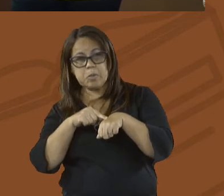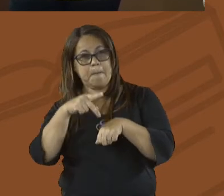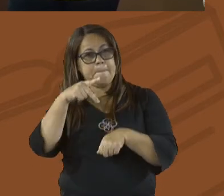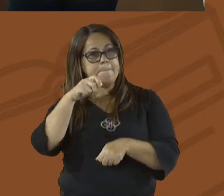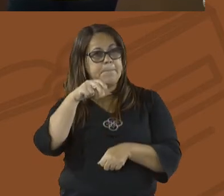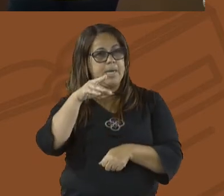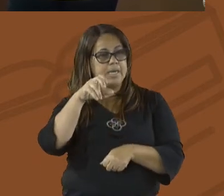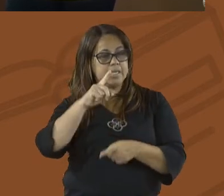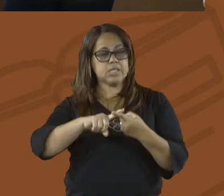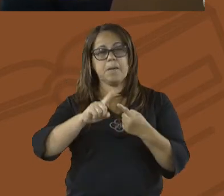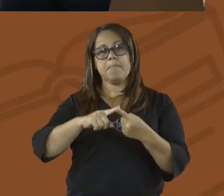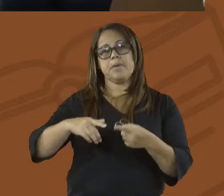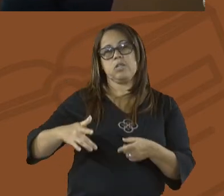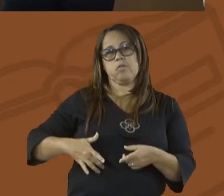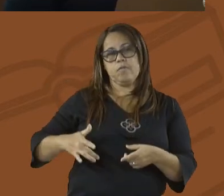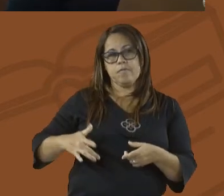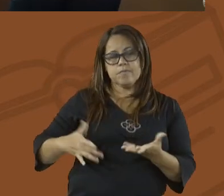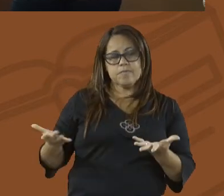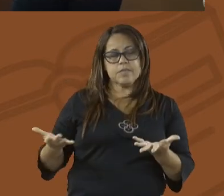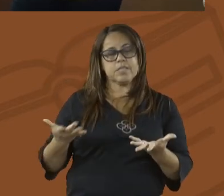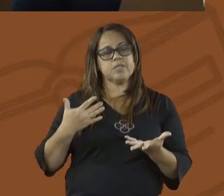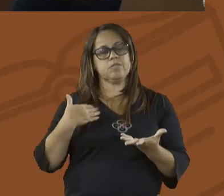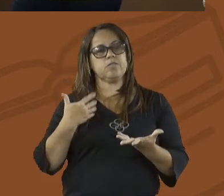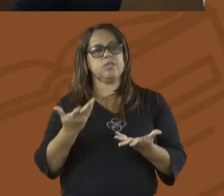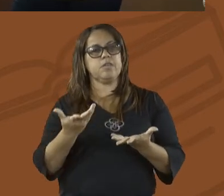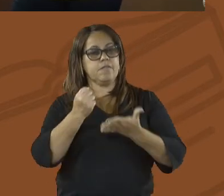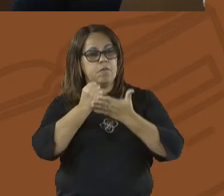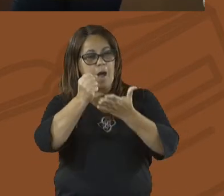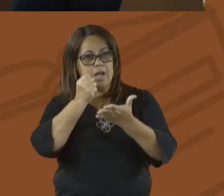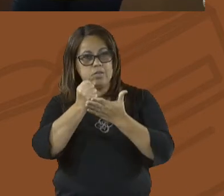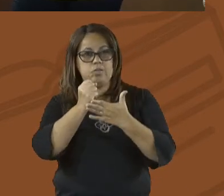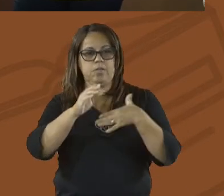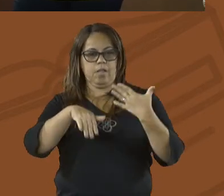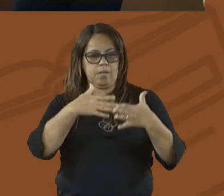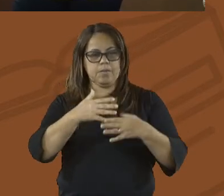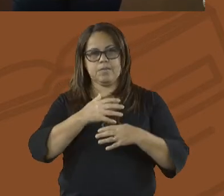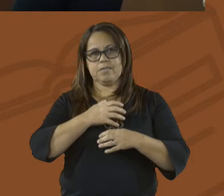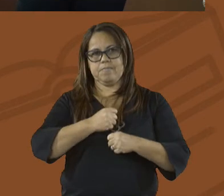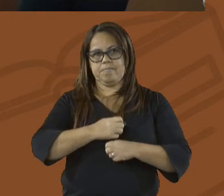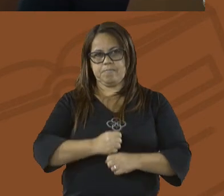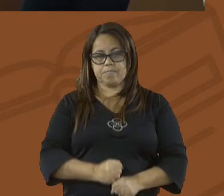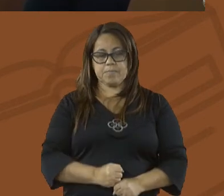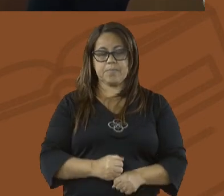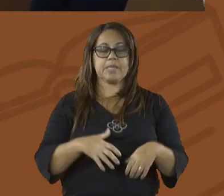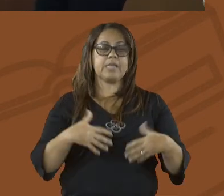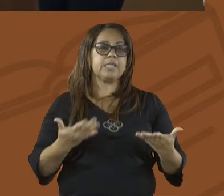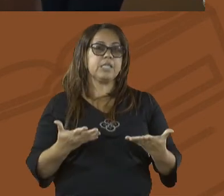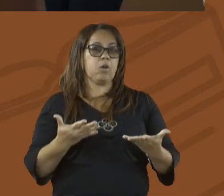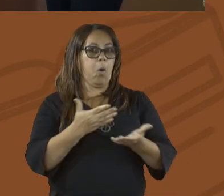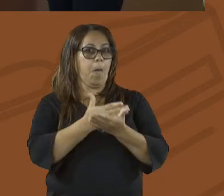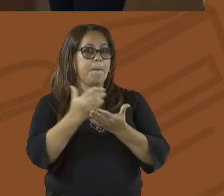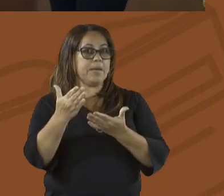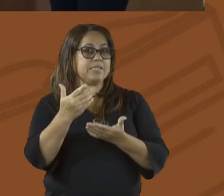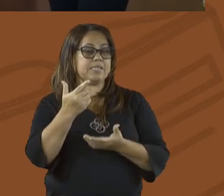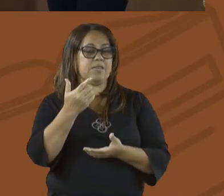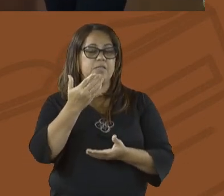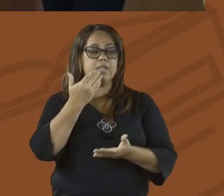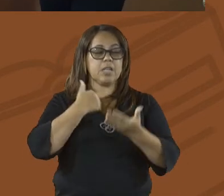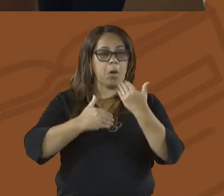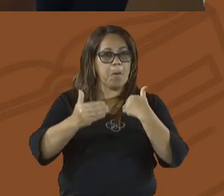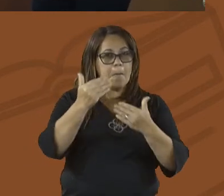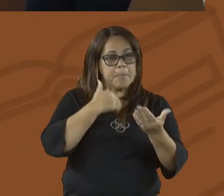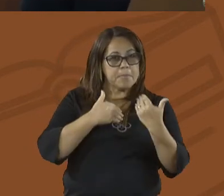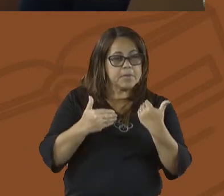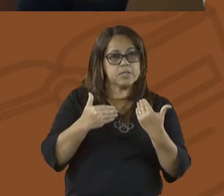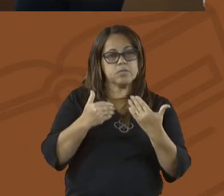e o fígado, que também vão liberar substâncias que vai estar ali ajudando no processo da digestão. A digestão vai iniciar na boca com a ação da saliva e